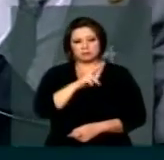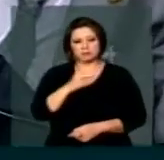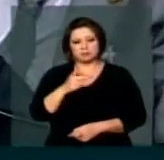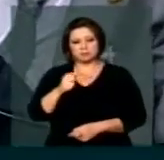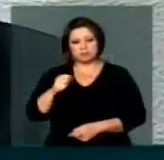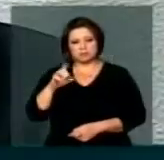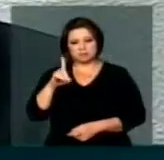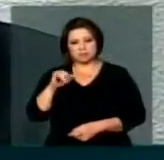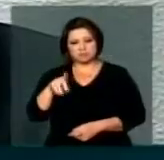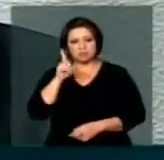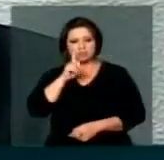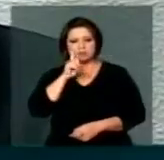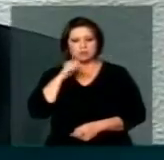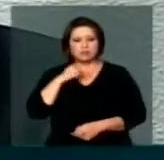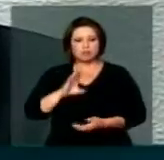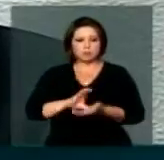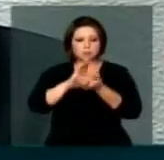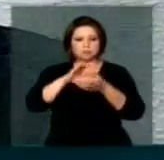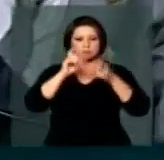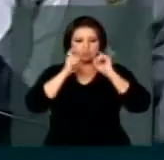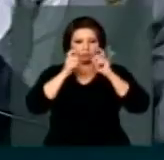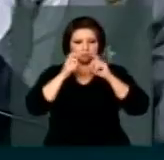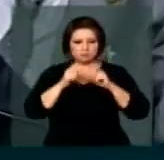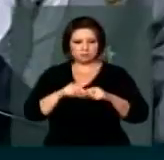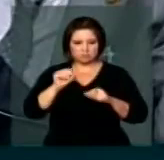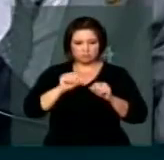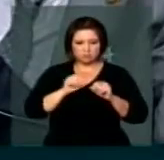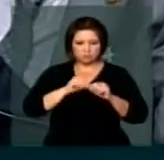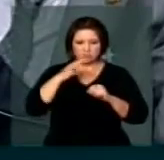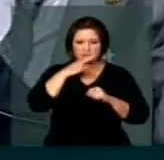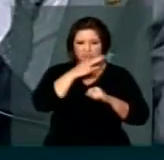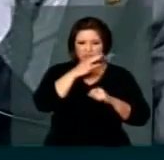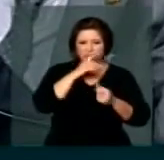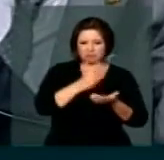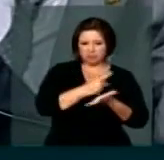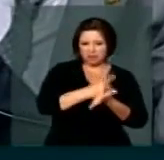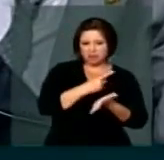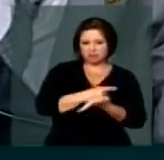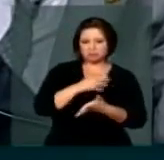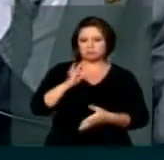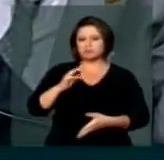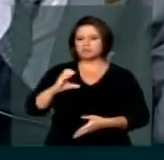Conselho de Administração? Sim. Só acha que é uma injustiça o TCU